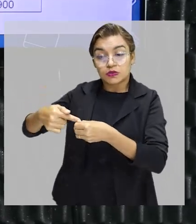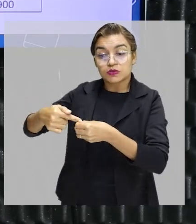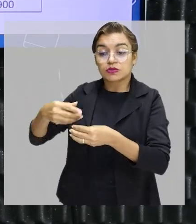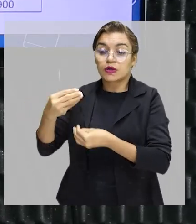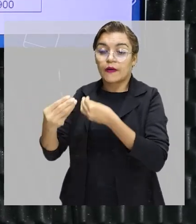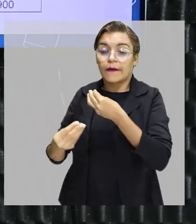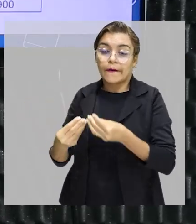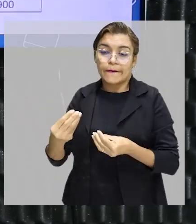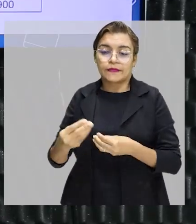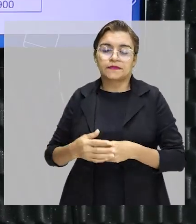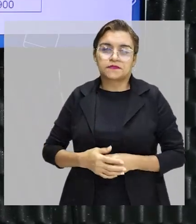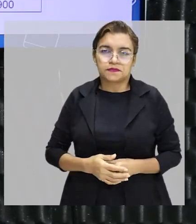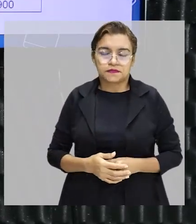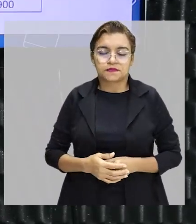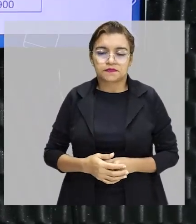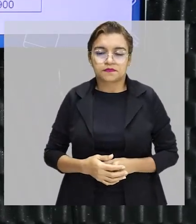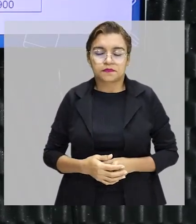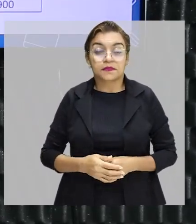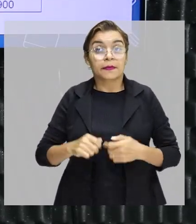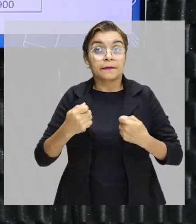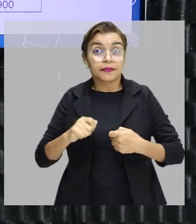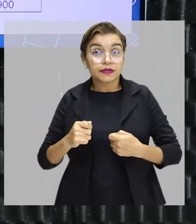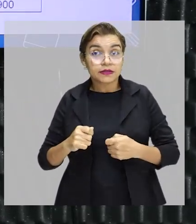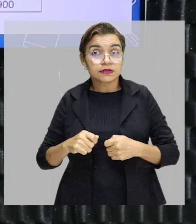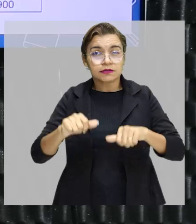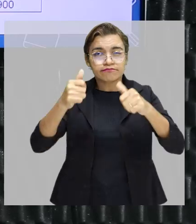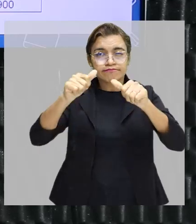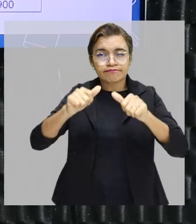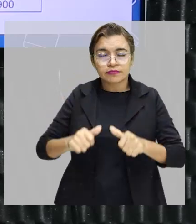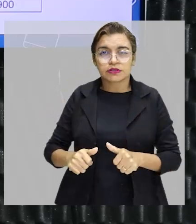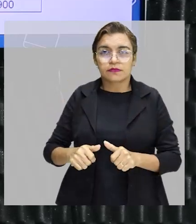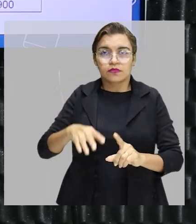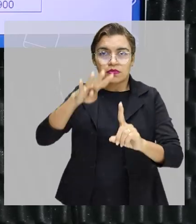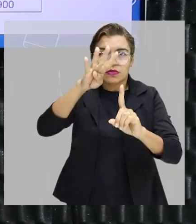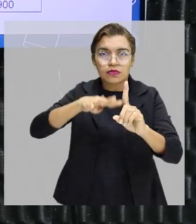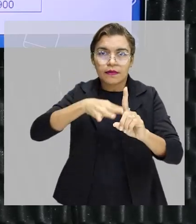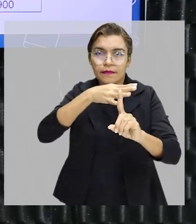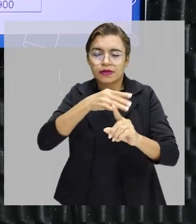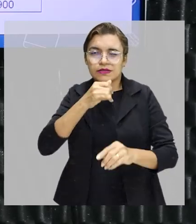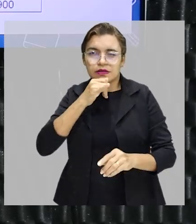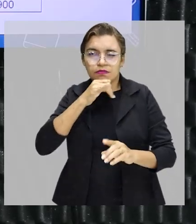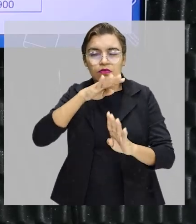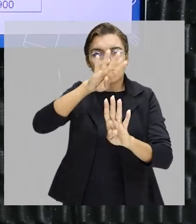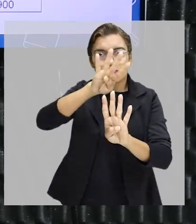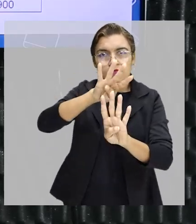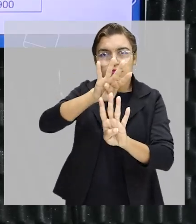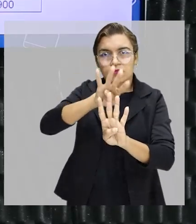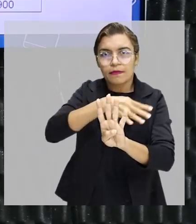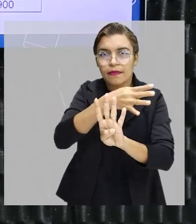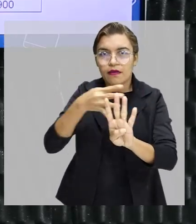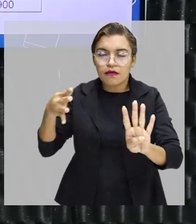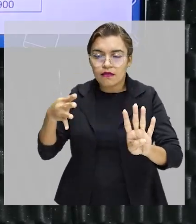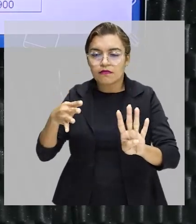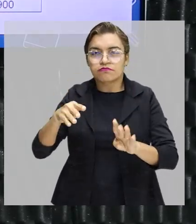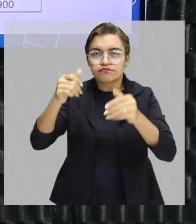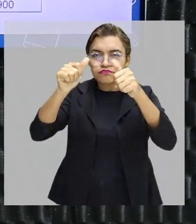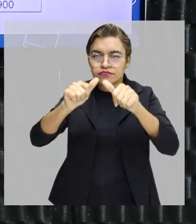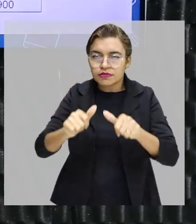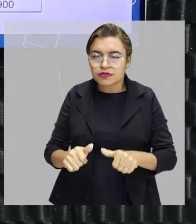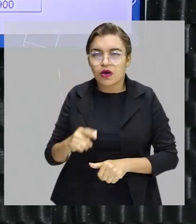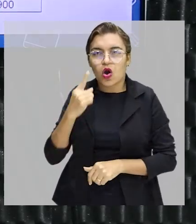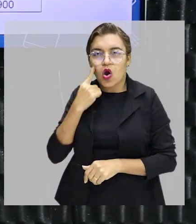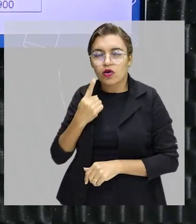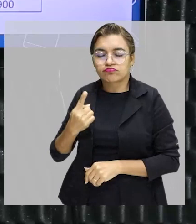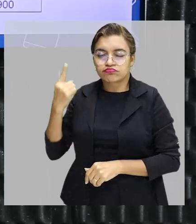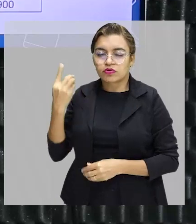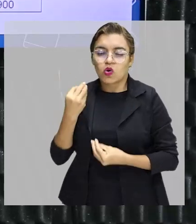ambientes. Turminha, a gente precisa analisar a tabela, certo? para a gente poder já ter assim,